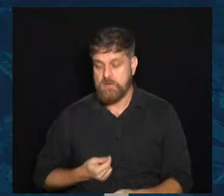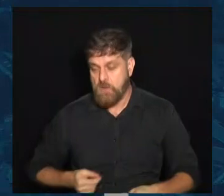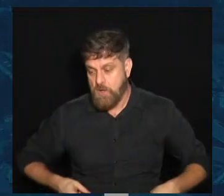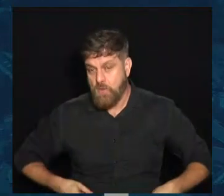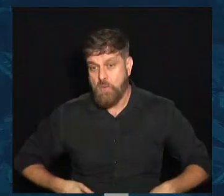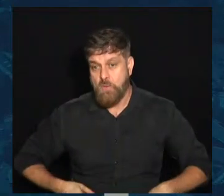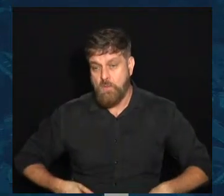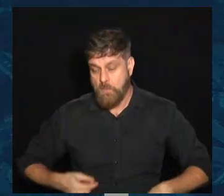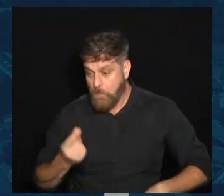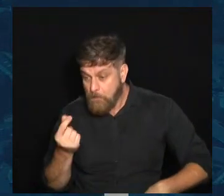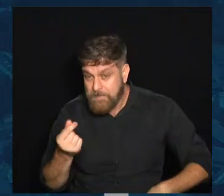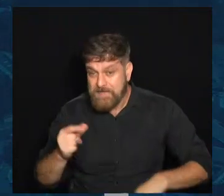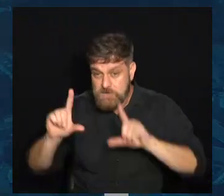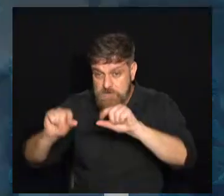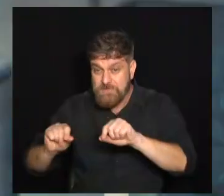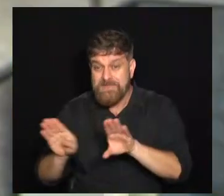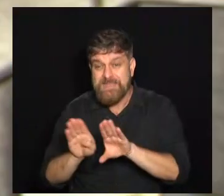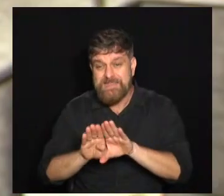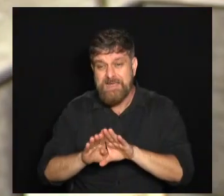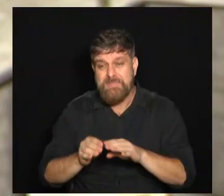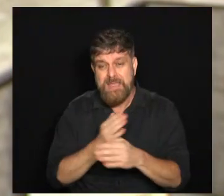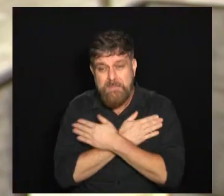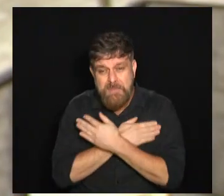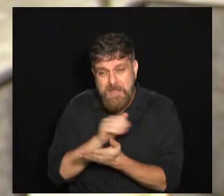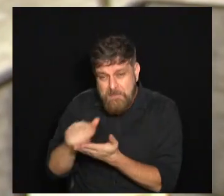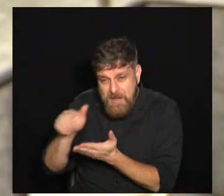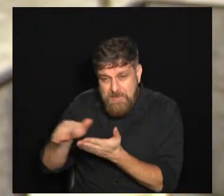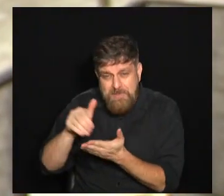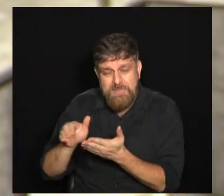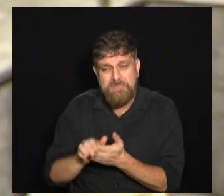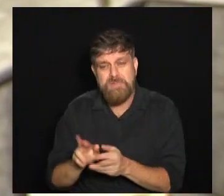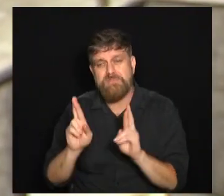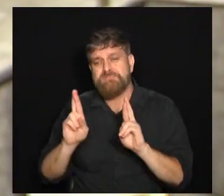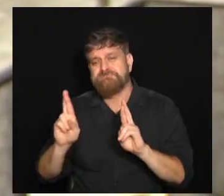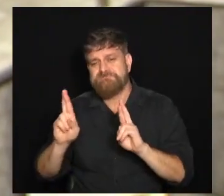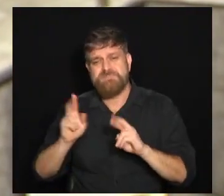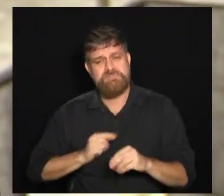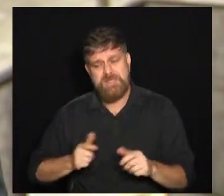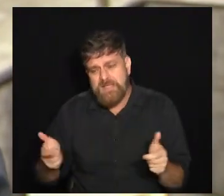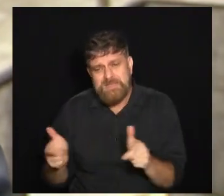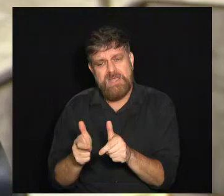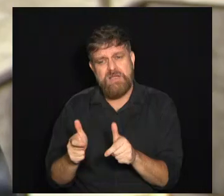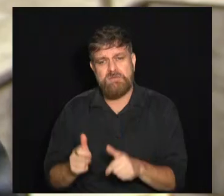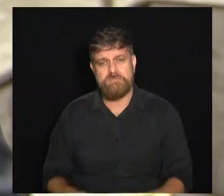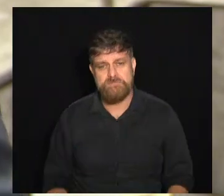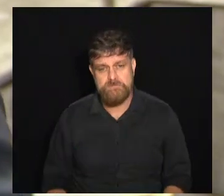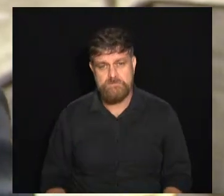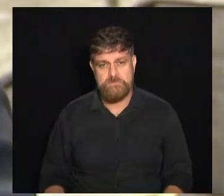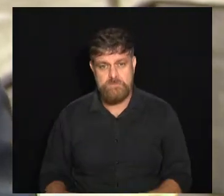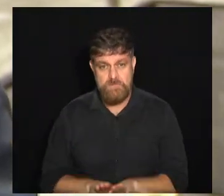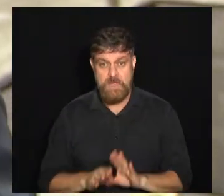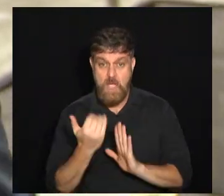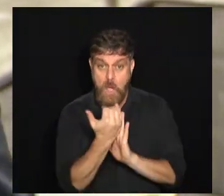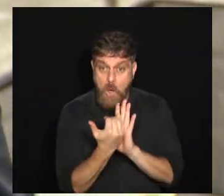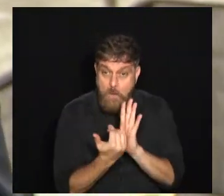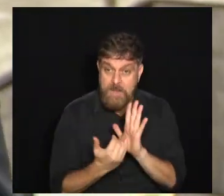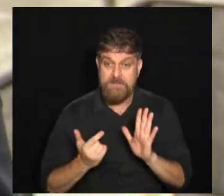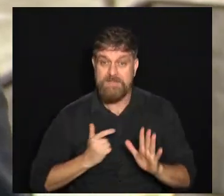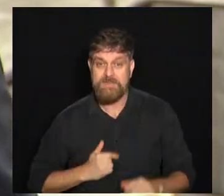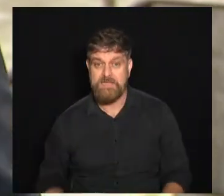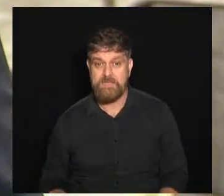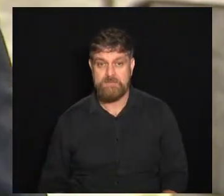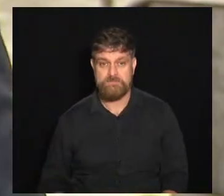evitar o fechamento e demissão de funcionários no período da crise, como explica o parlamentar. É um plano que engloba a